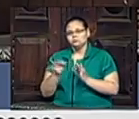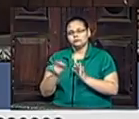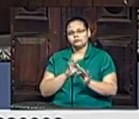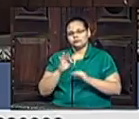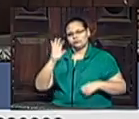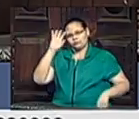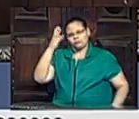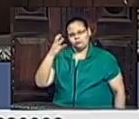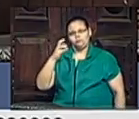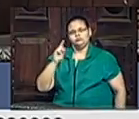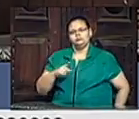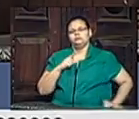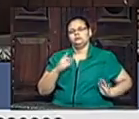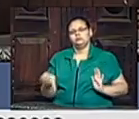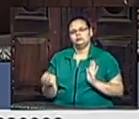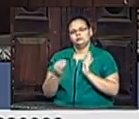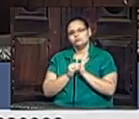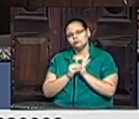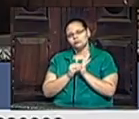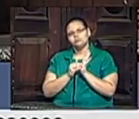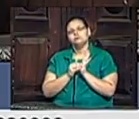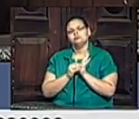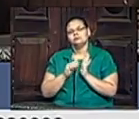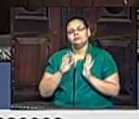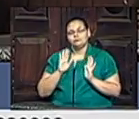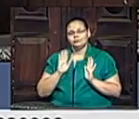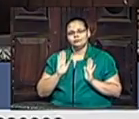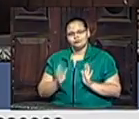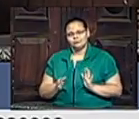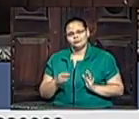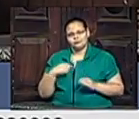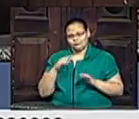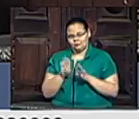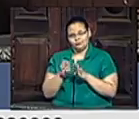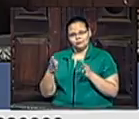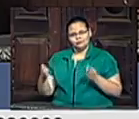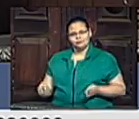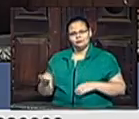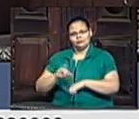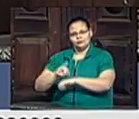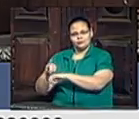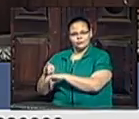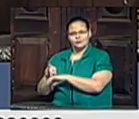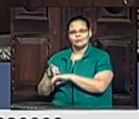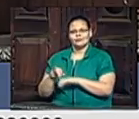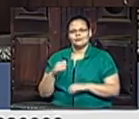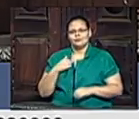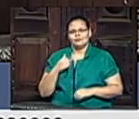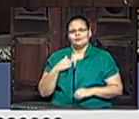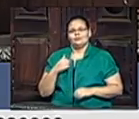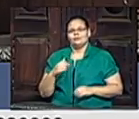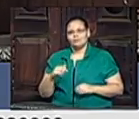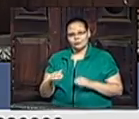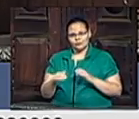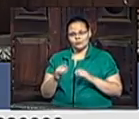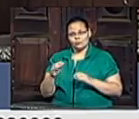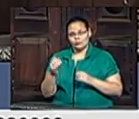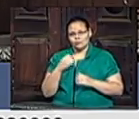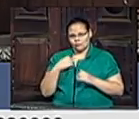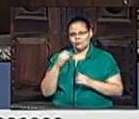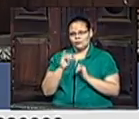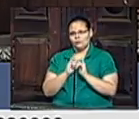de requerimento. Já protocolamos, já está na mesa. E aí eu recebi, e vou